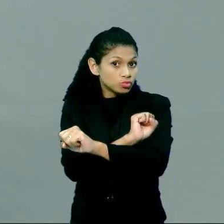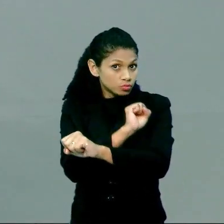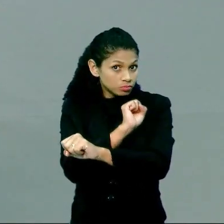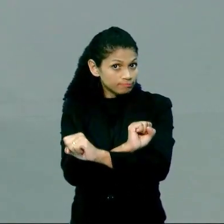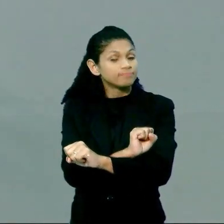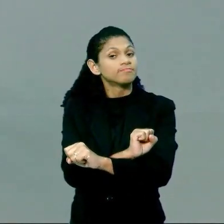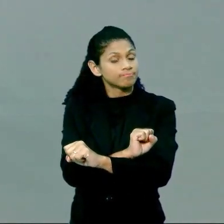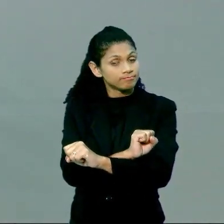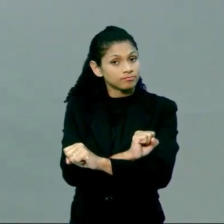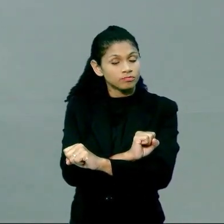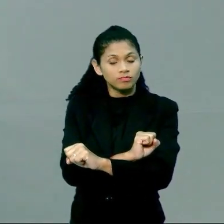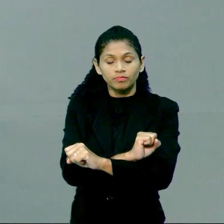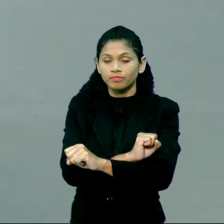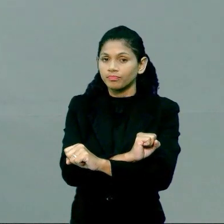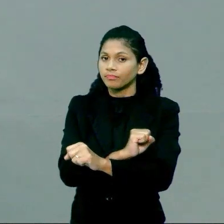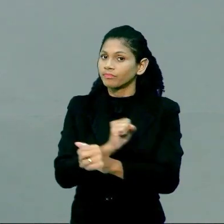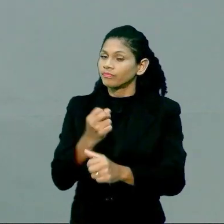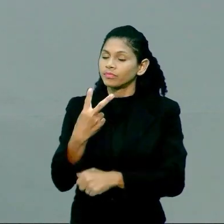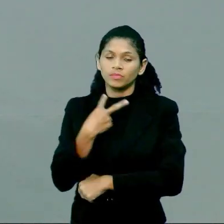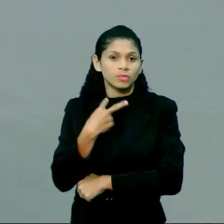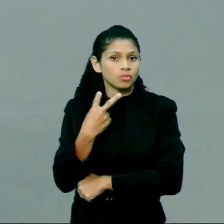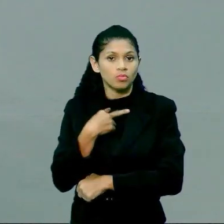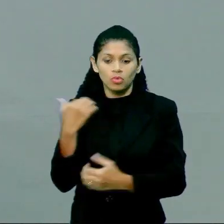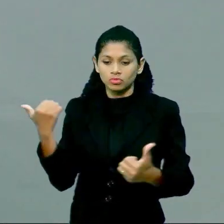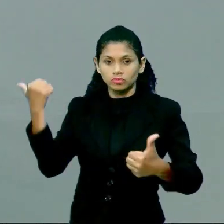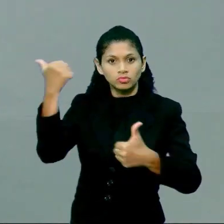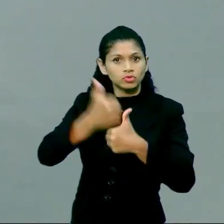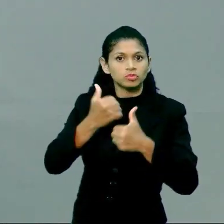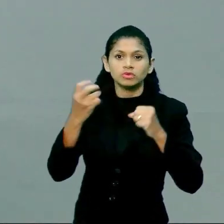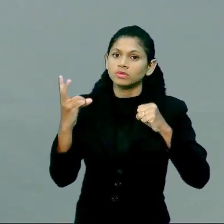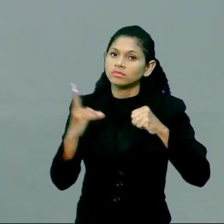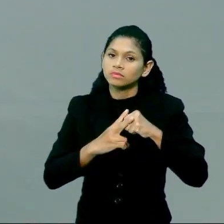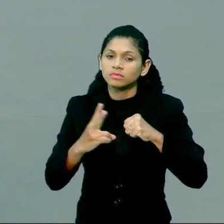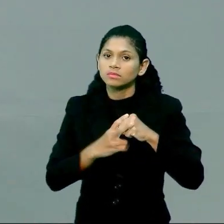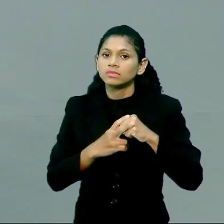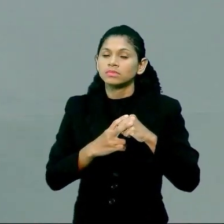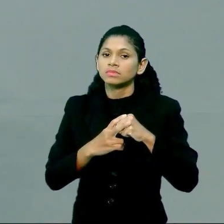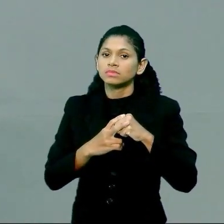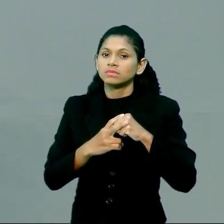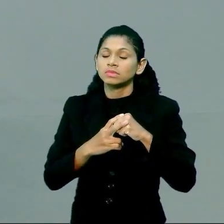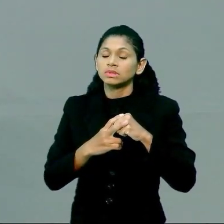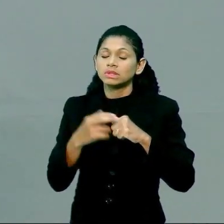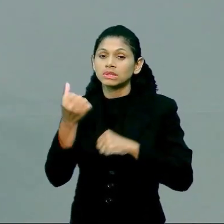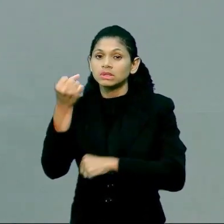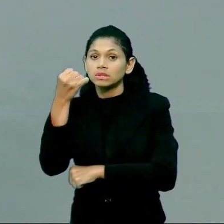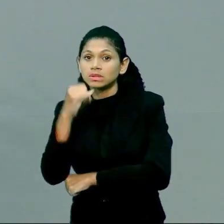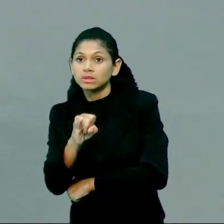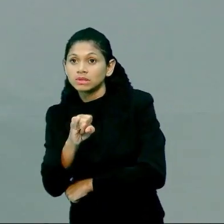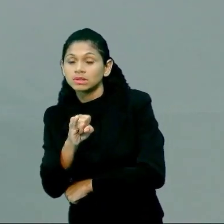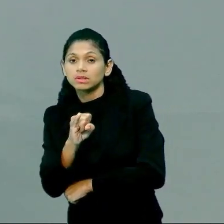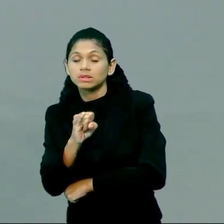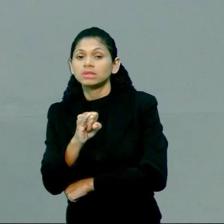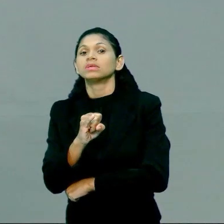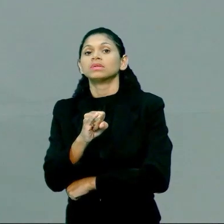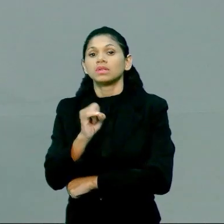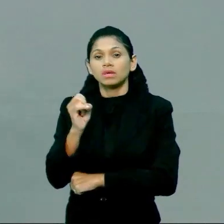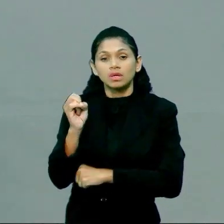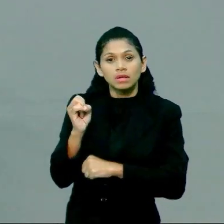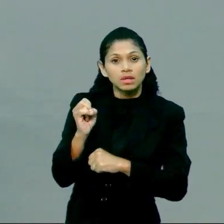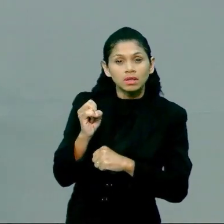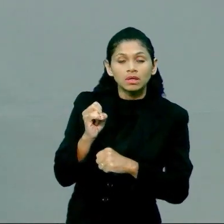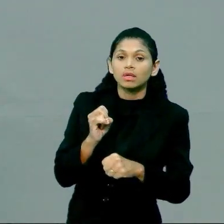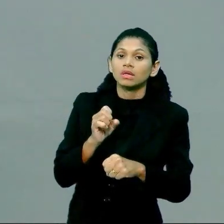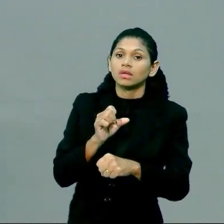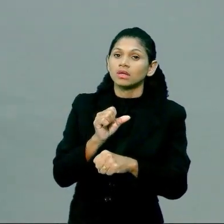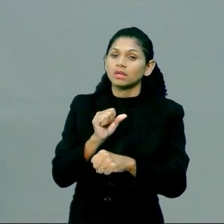Se ela é adjetivo, ela não pode ser substituída por pronome, né? Então, quando eu falo mantendo a correção gramatical,